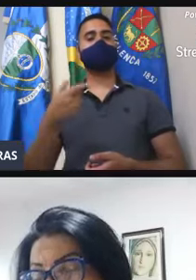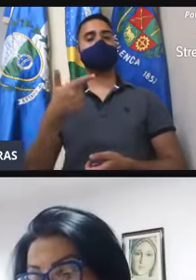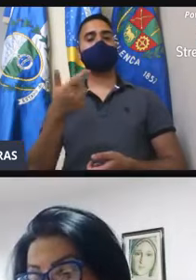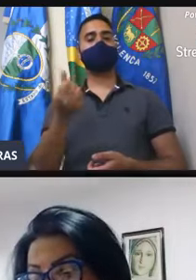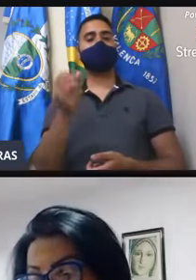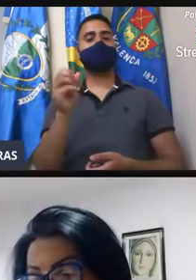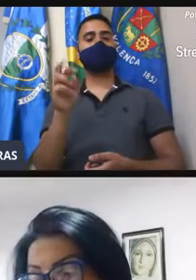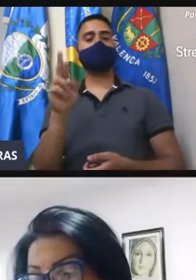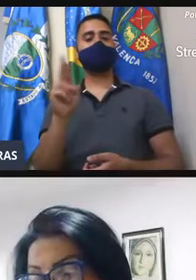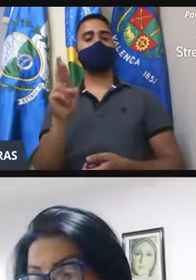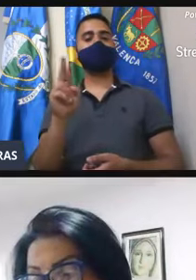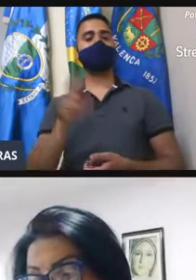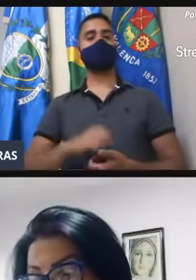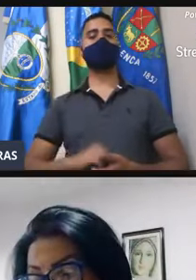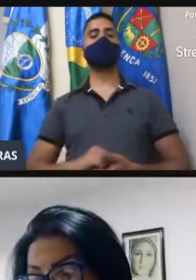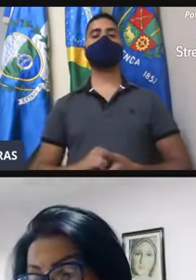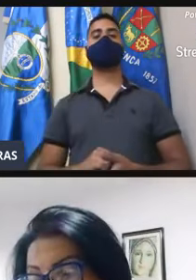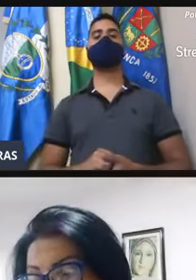R$ 244.260.